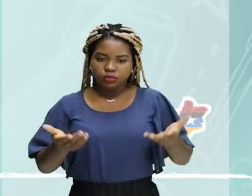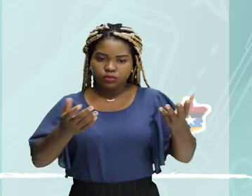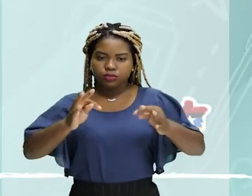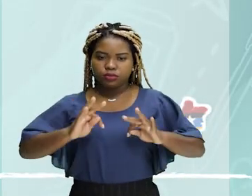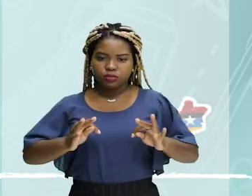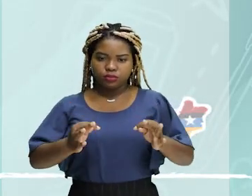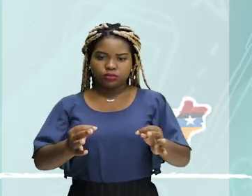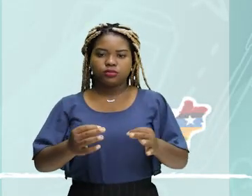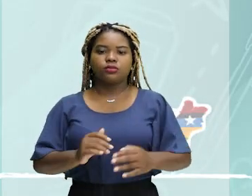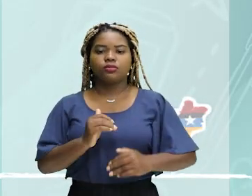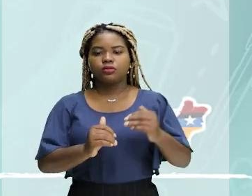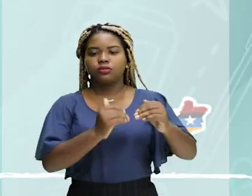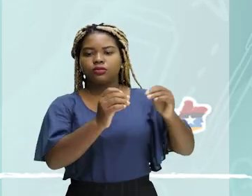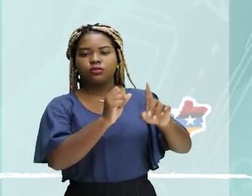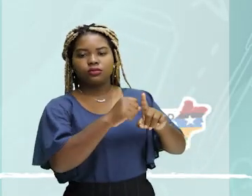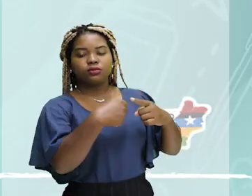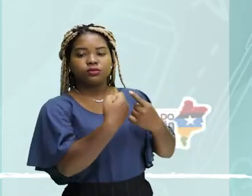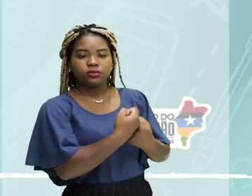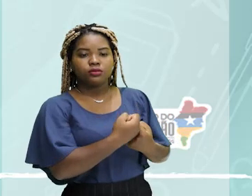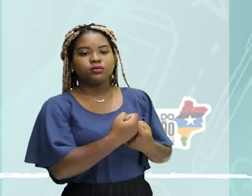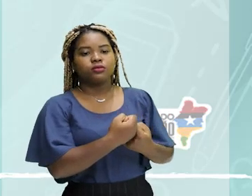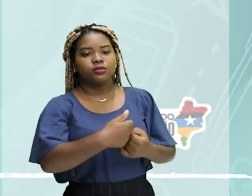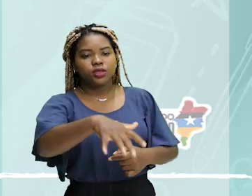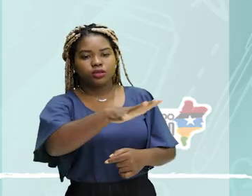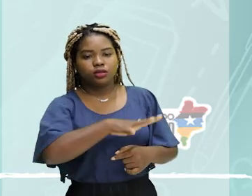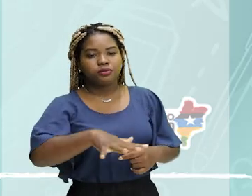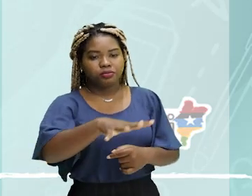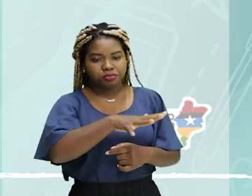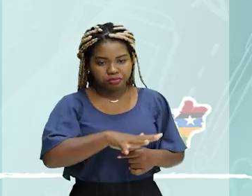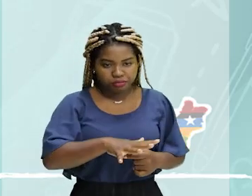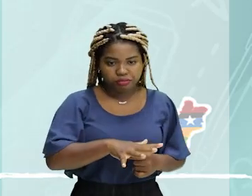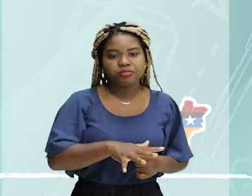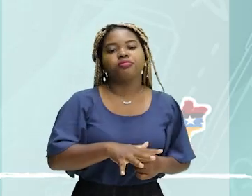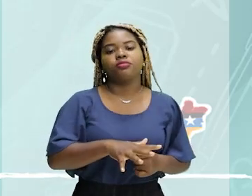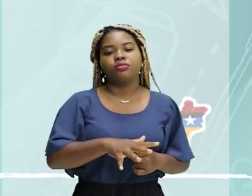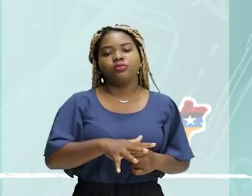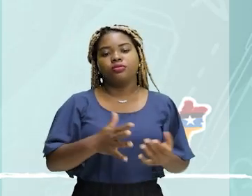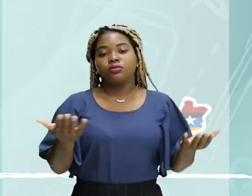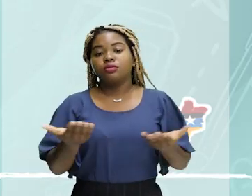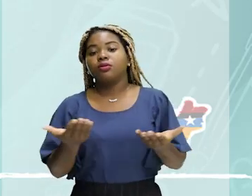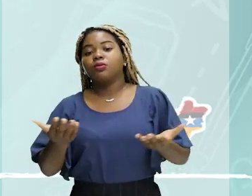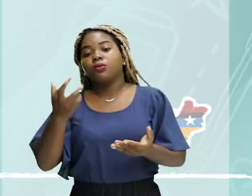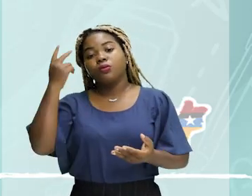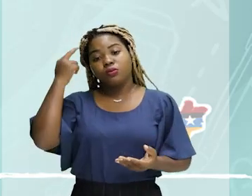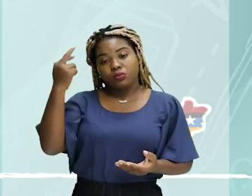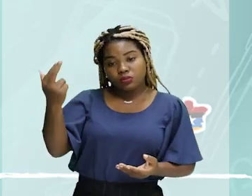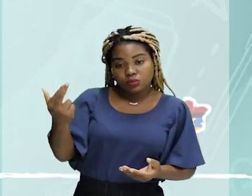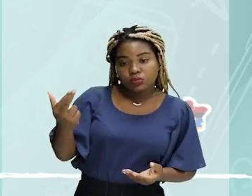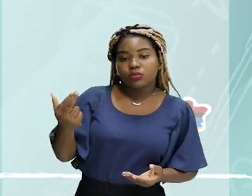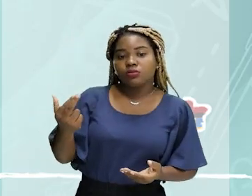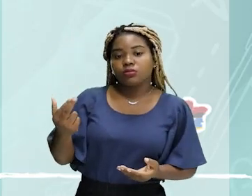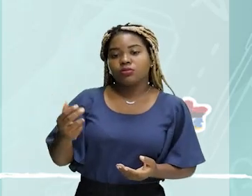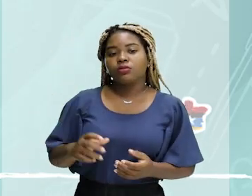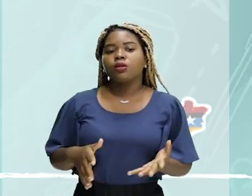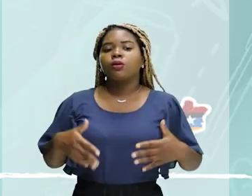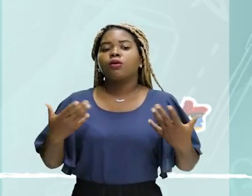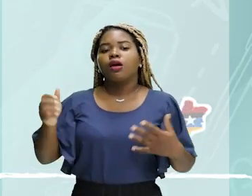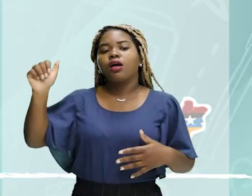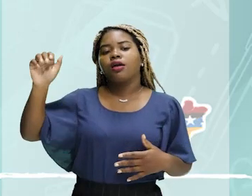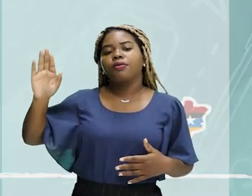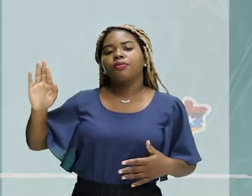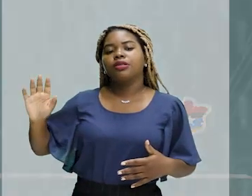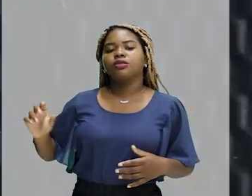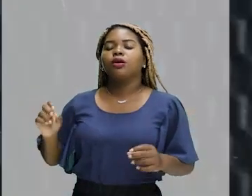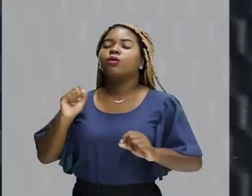construção das sociedades e do espaço geográfico, no momento atual da história, assinala o conceito de. O que é que está